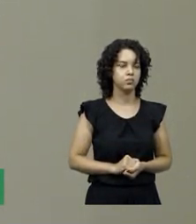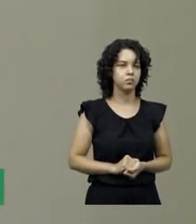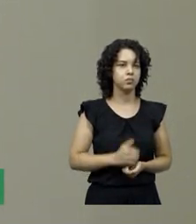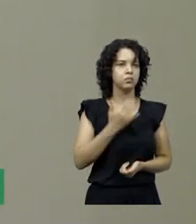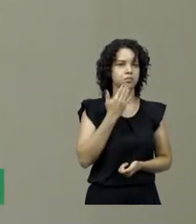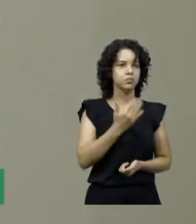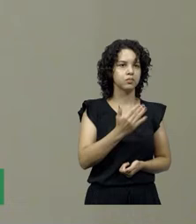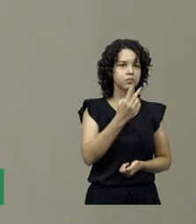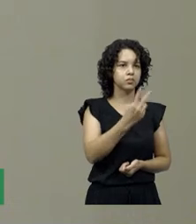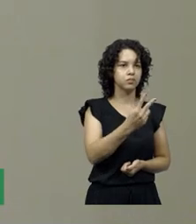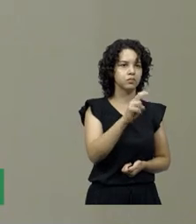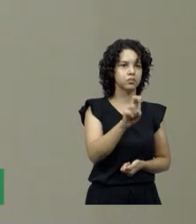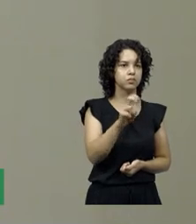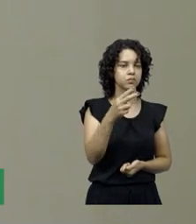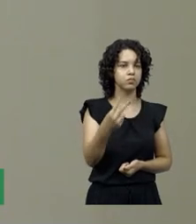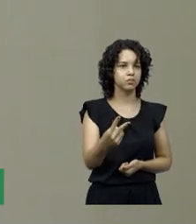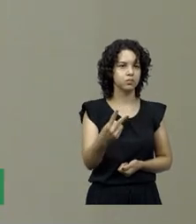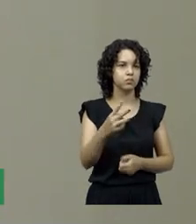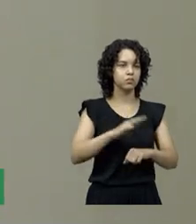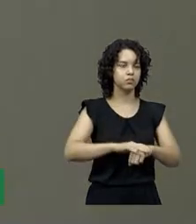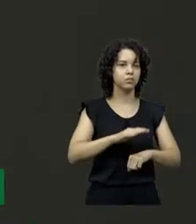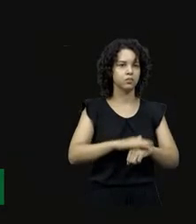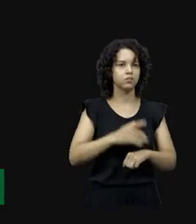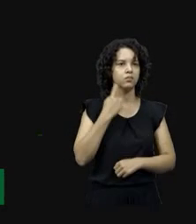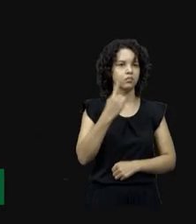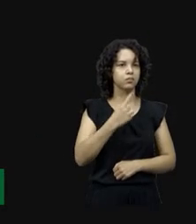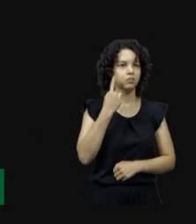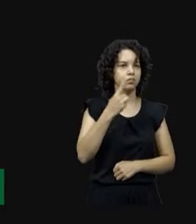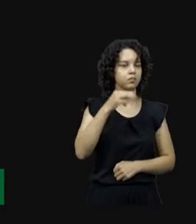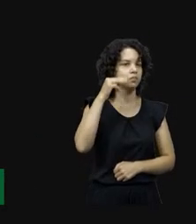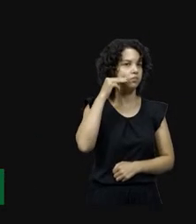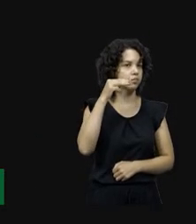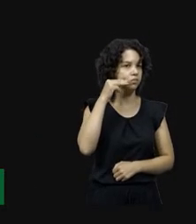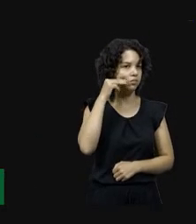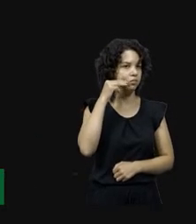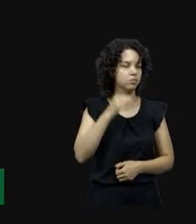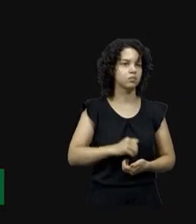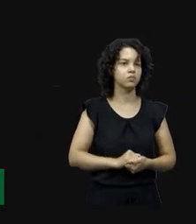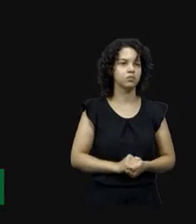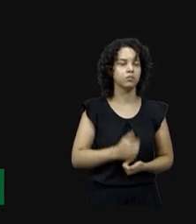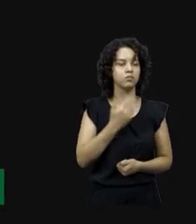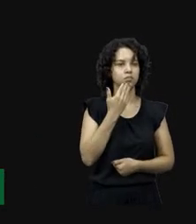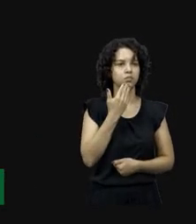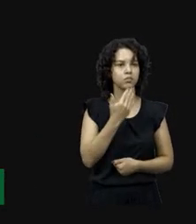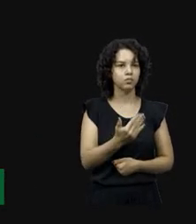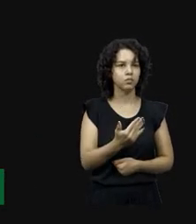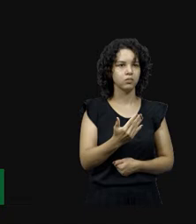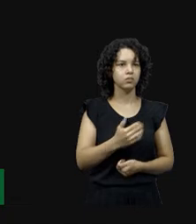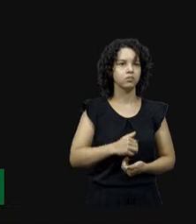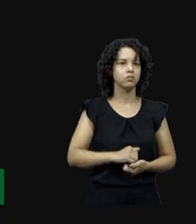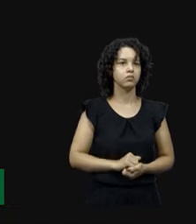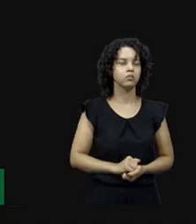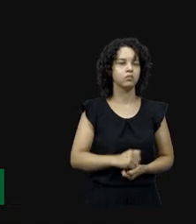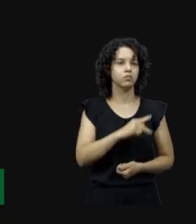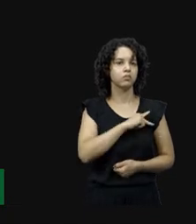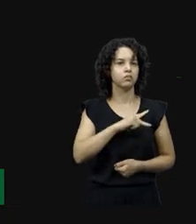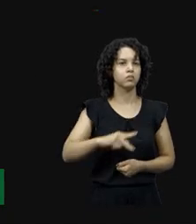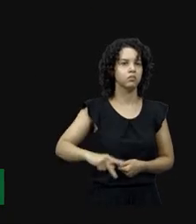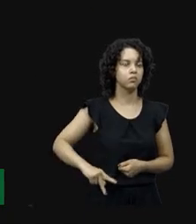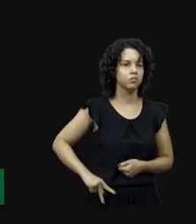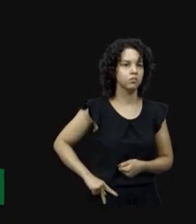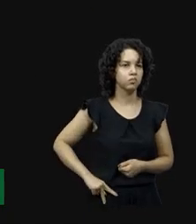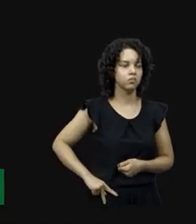Requerimento 252, autor, deputada Marlene Flenger, solicitando ao presidente da